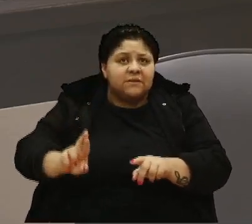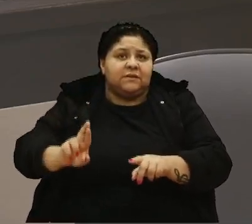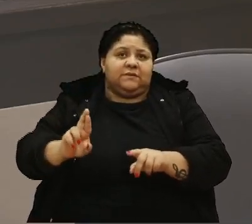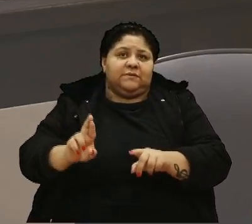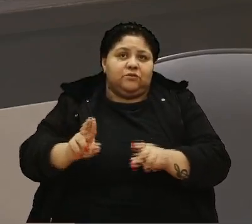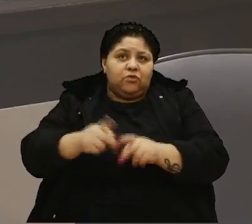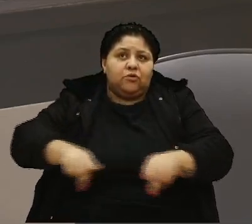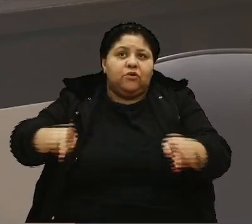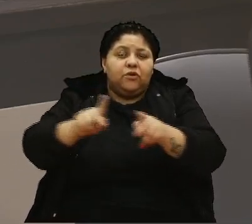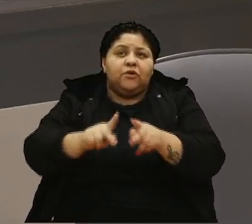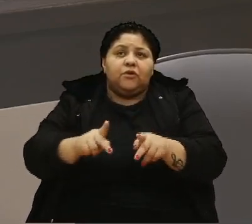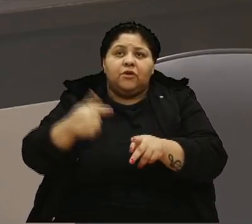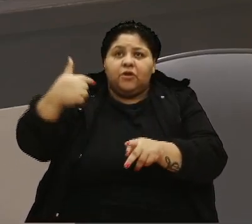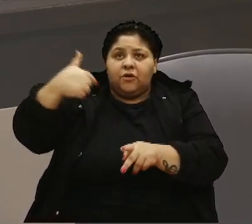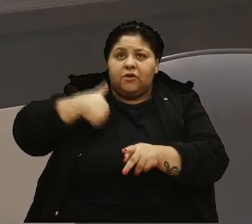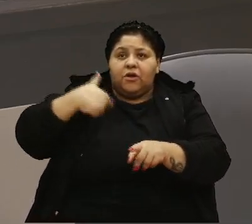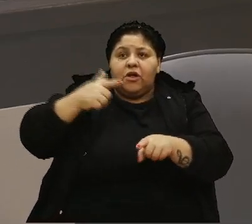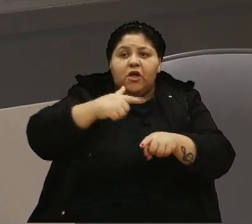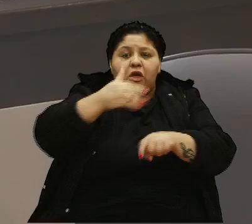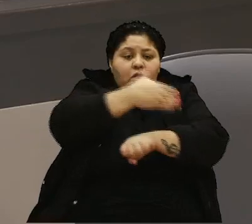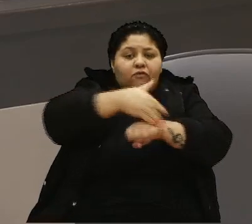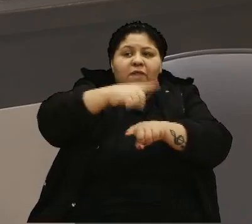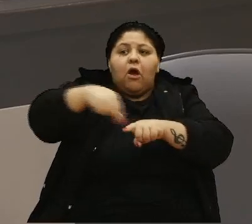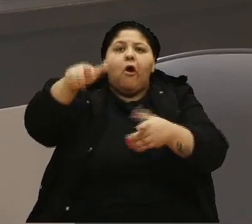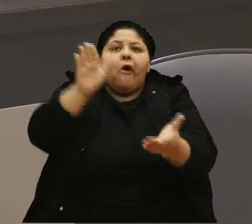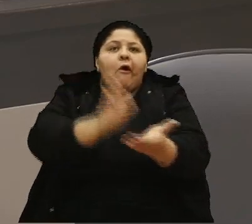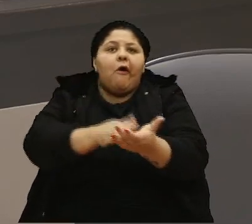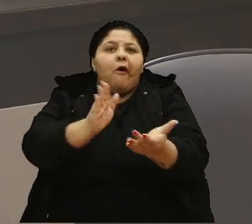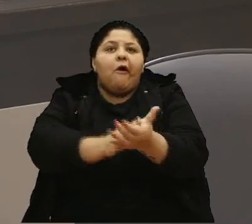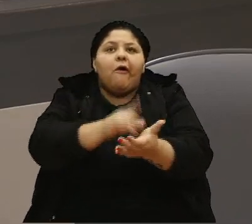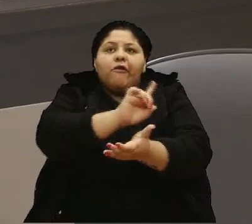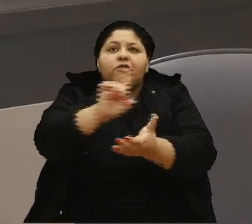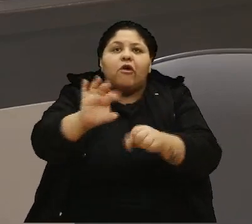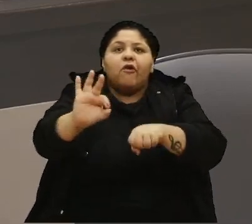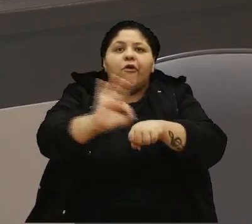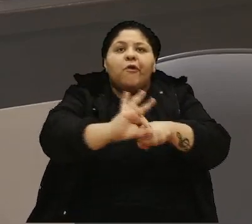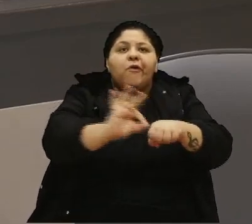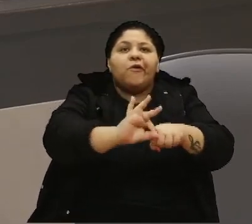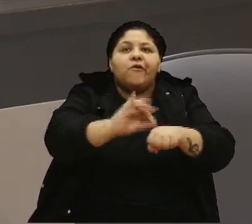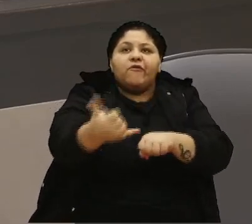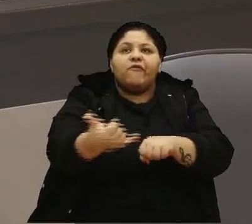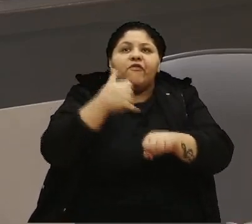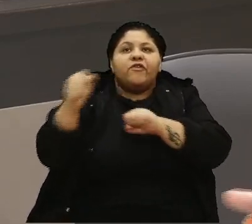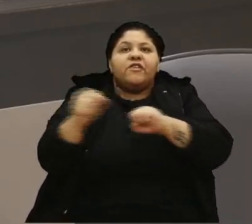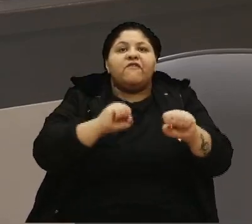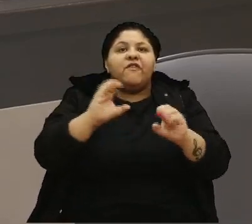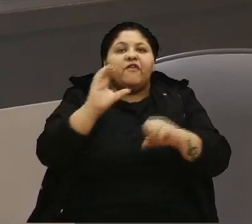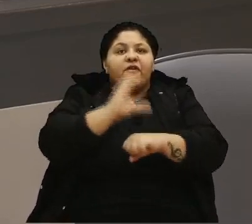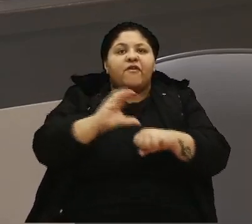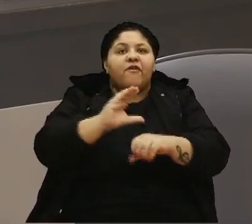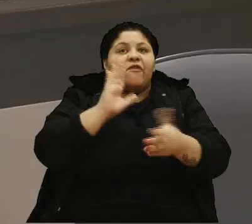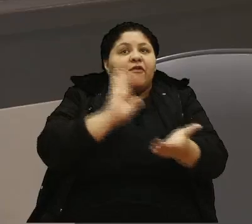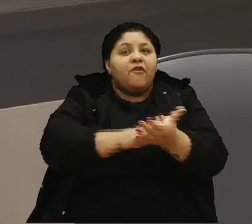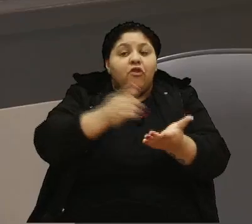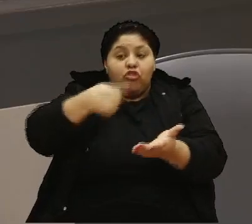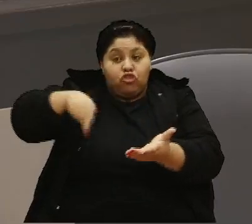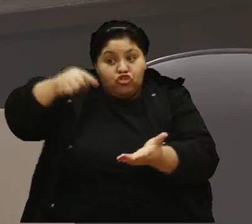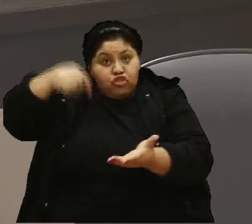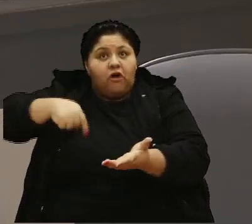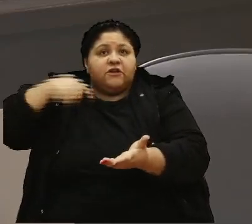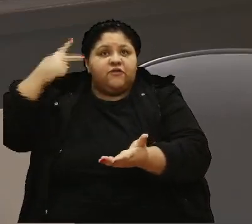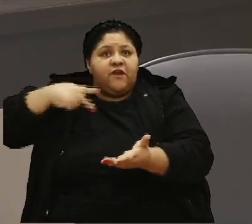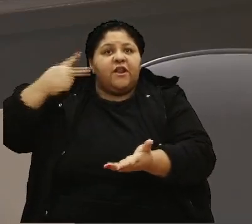tá? Quando eu saio na rua para ser cobrado, não é um advogado, não é alguém que diz que defende a Constituição que é cobrado. Somos nós